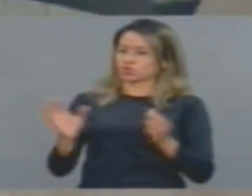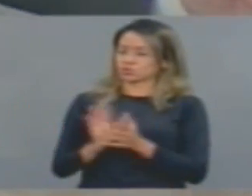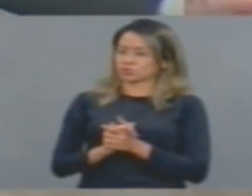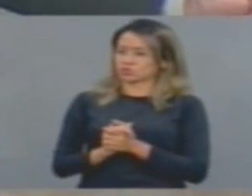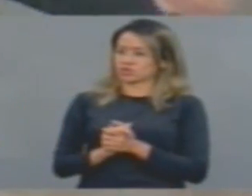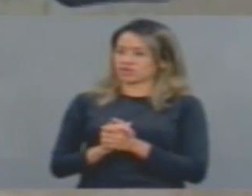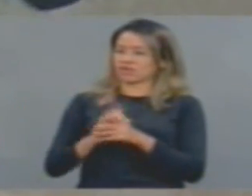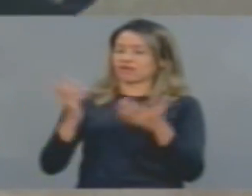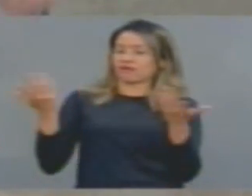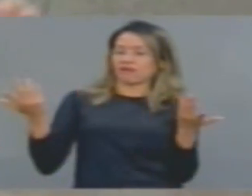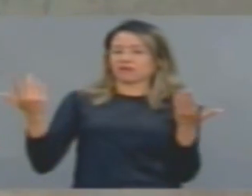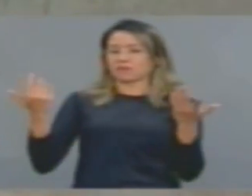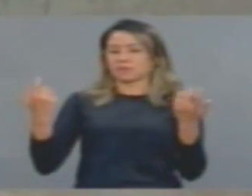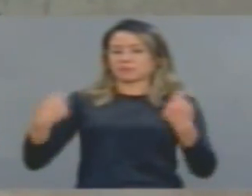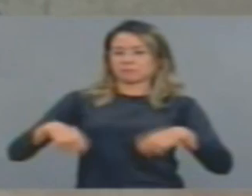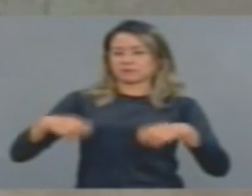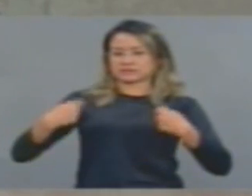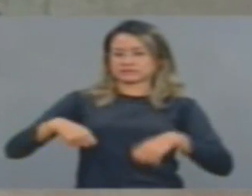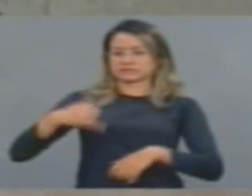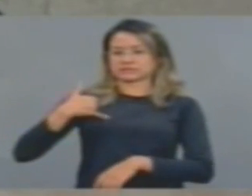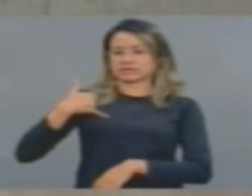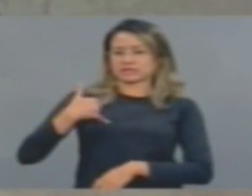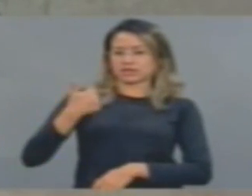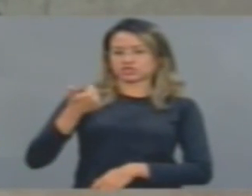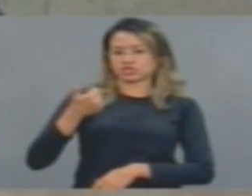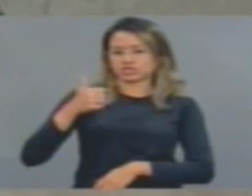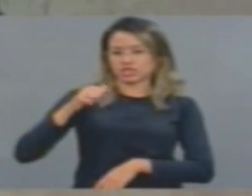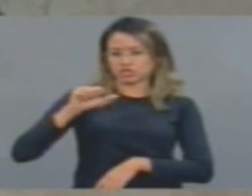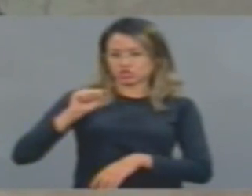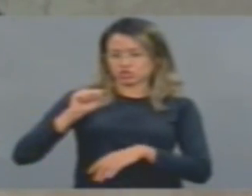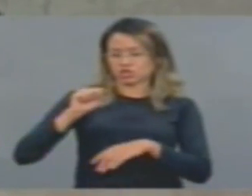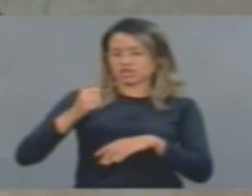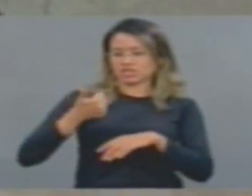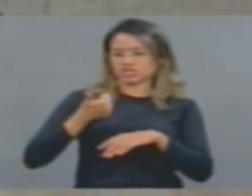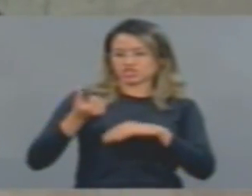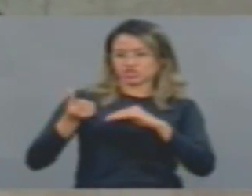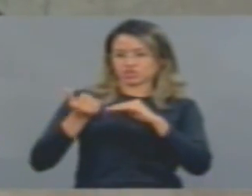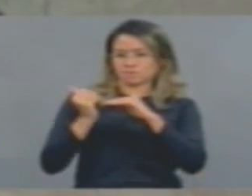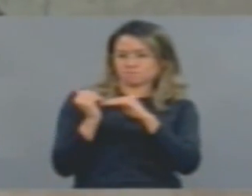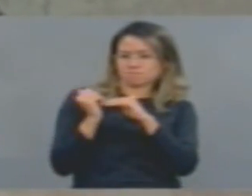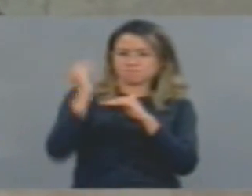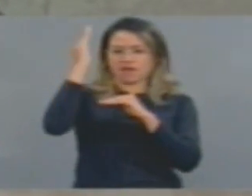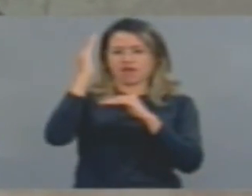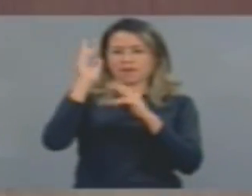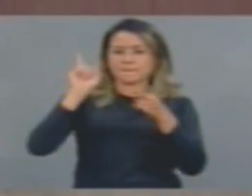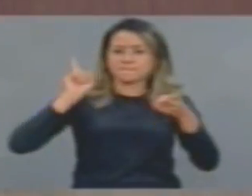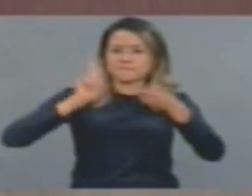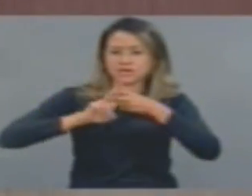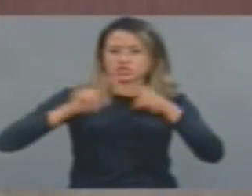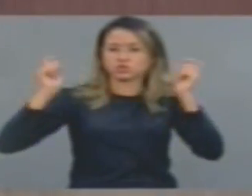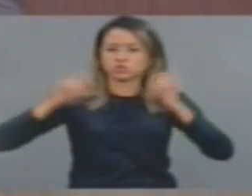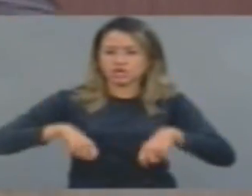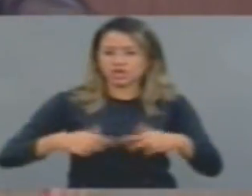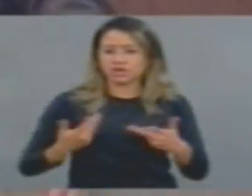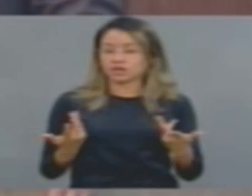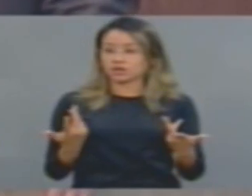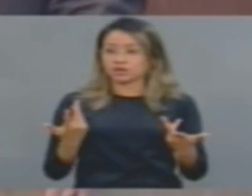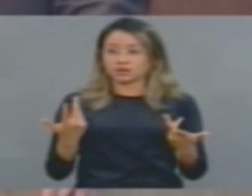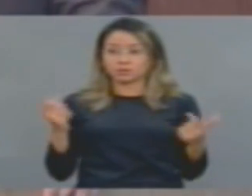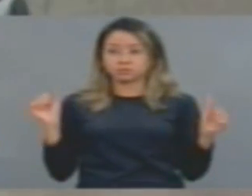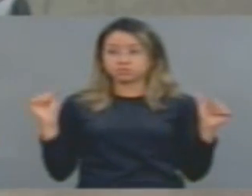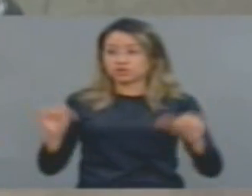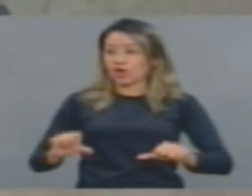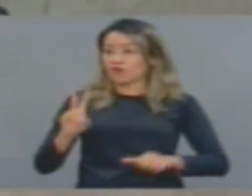reduz maioridade penal ou não, era tratar bem a ressocialização. A lei que existe. Né? Ou seja, deputado Rosendo,